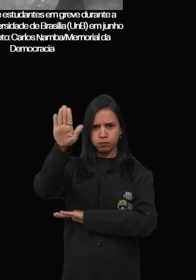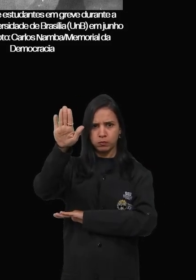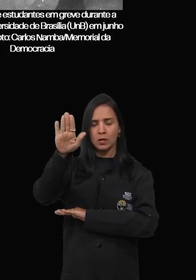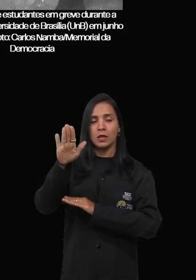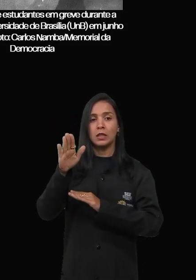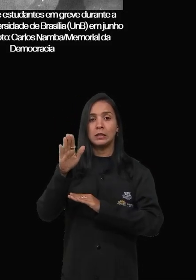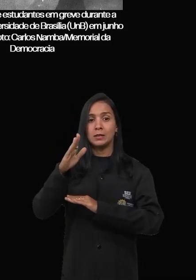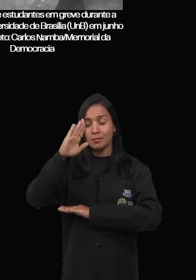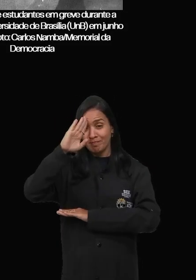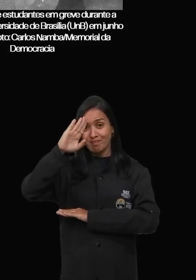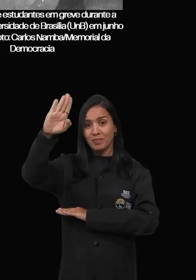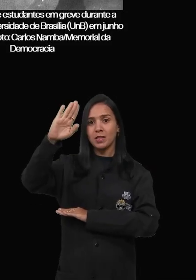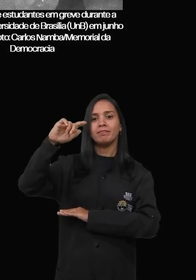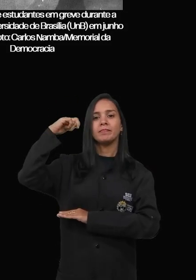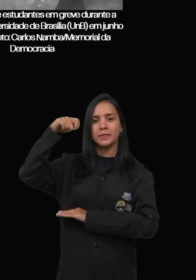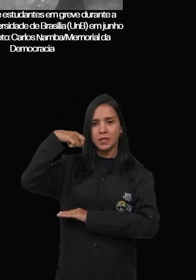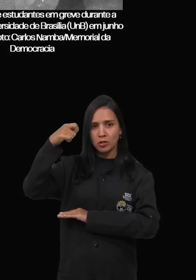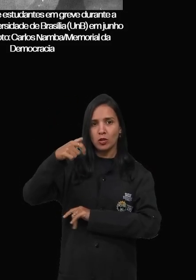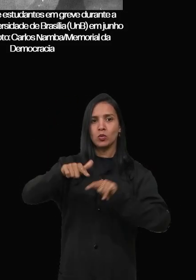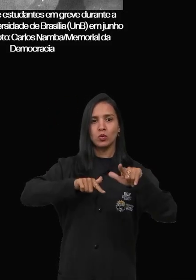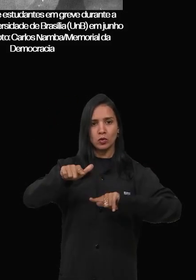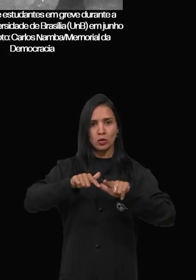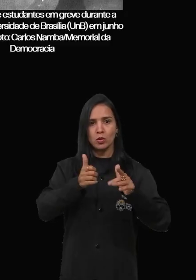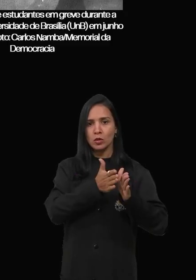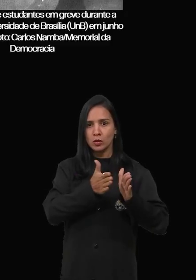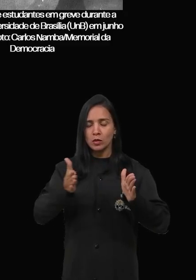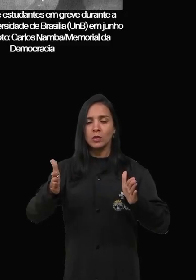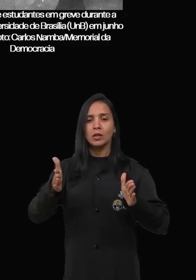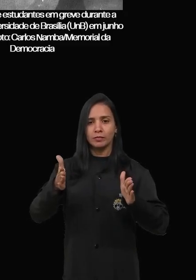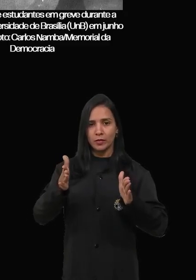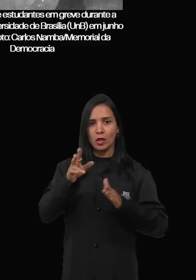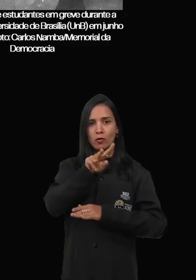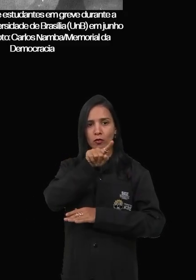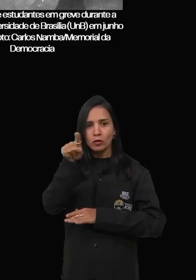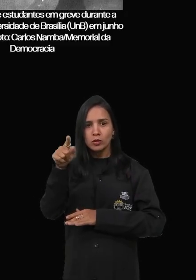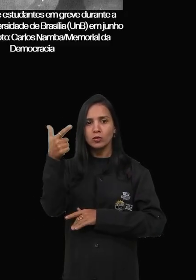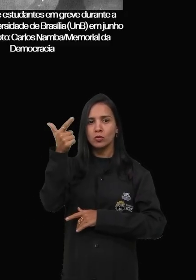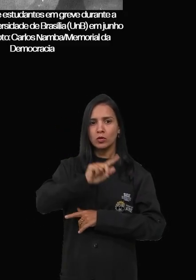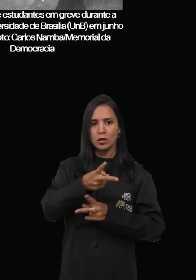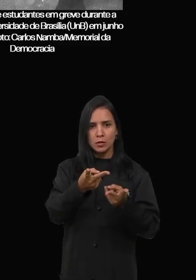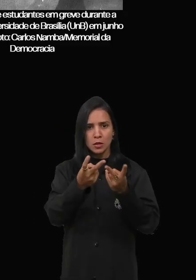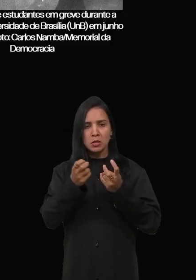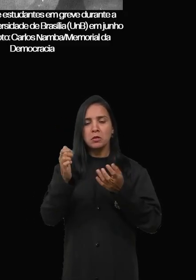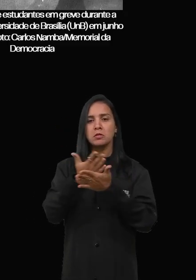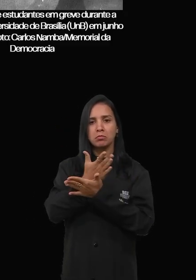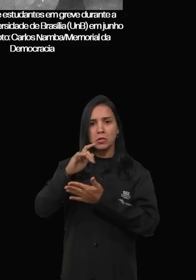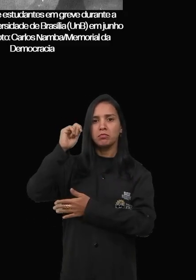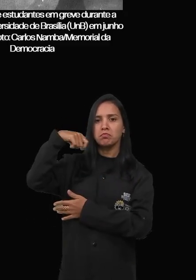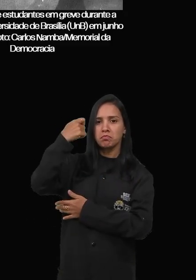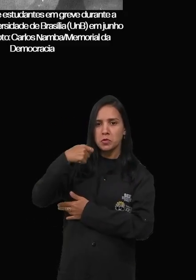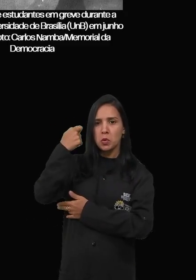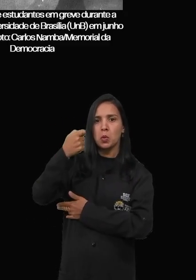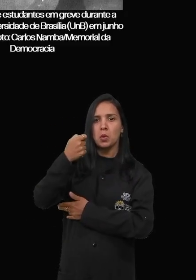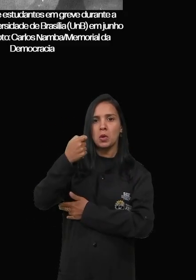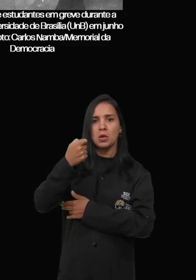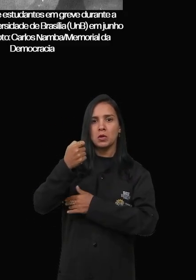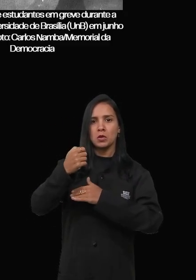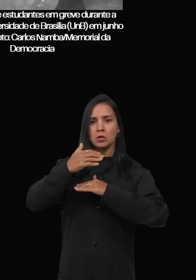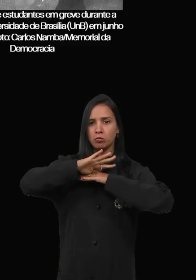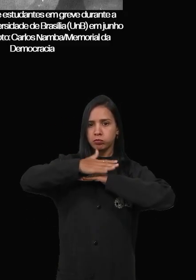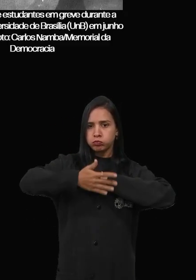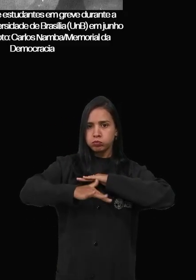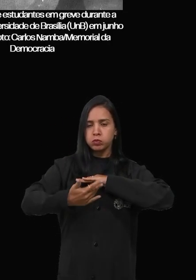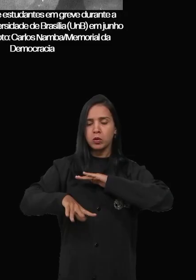de artistas nesse período. Você vê aí artistas em manifestação nas escadarias do Teatro Municipal do